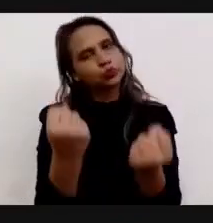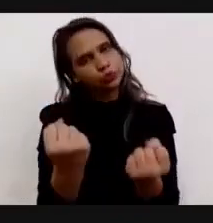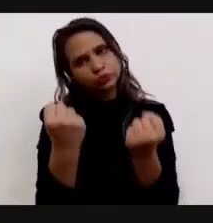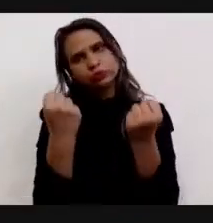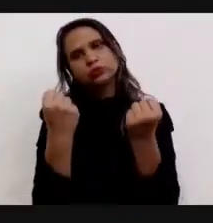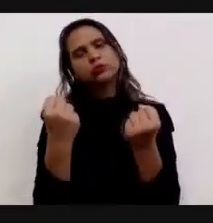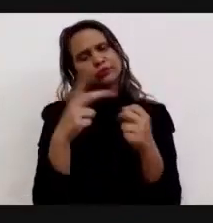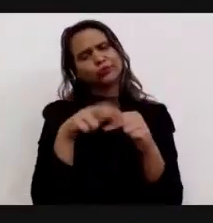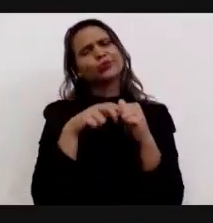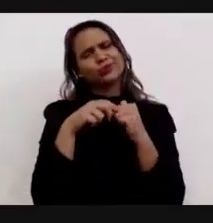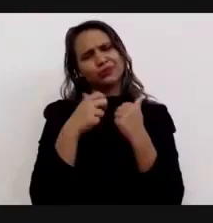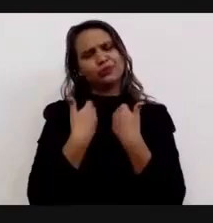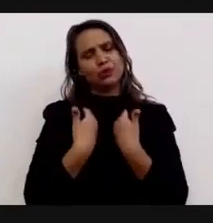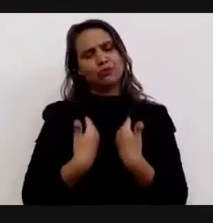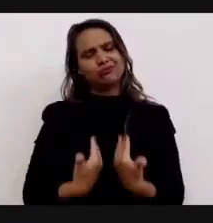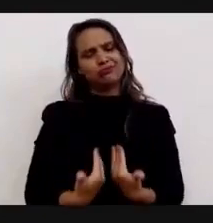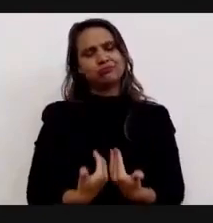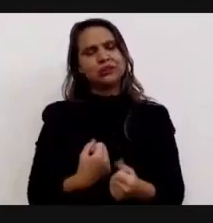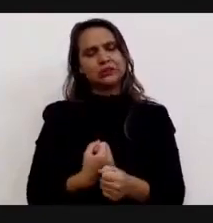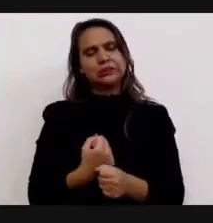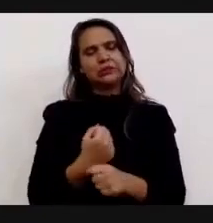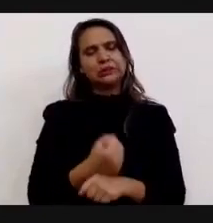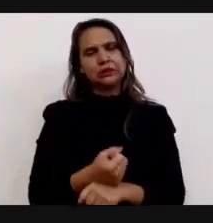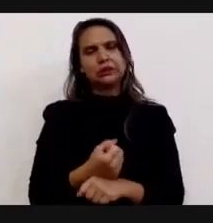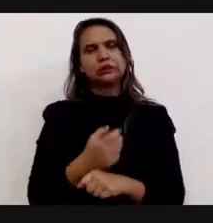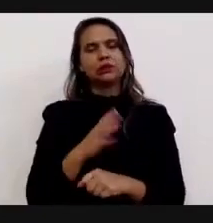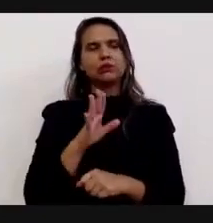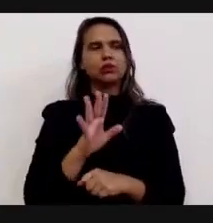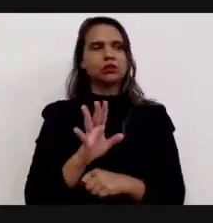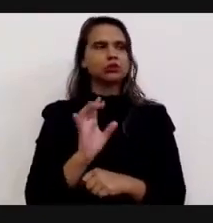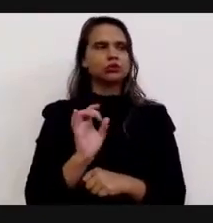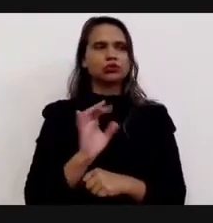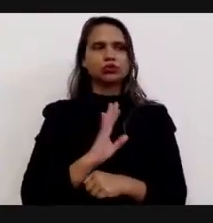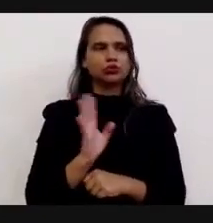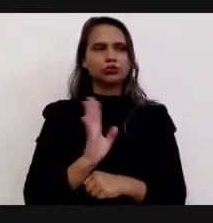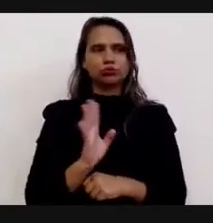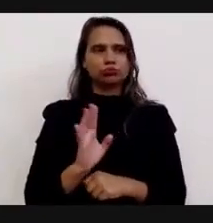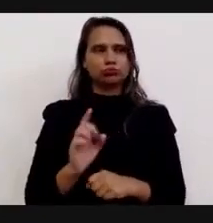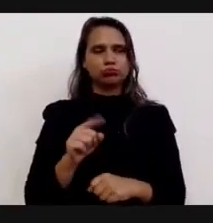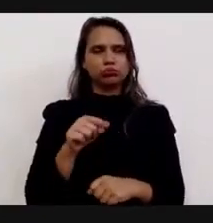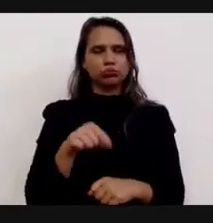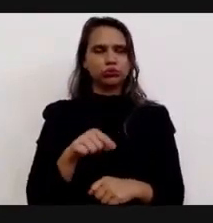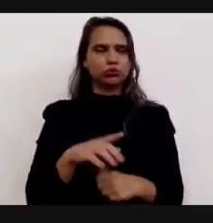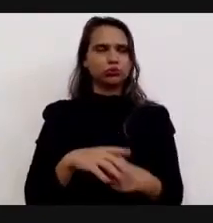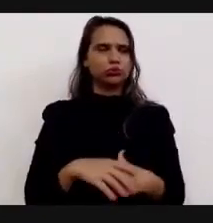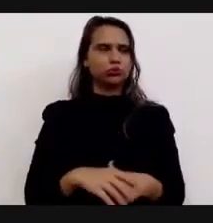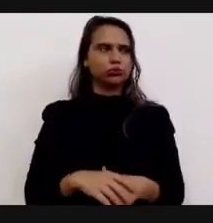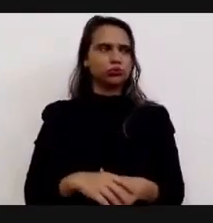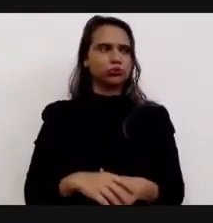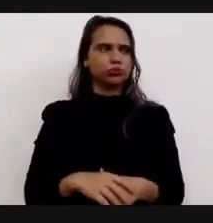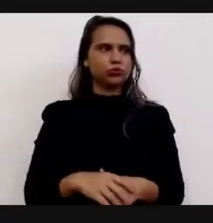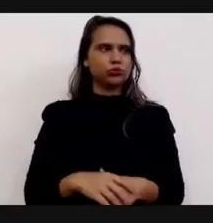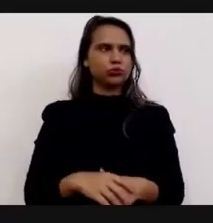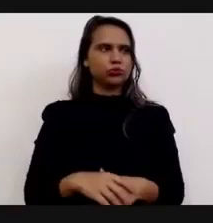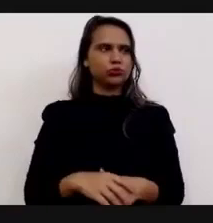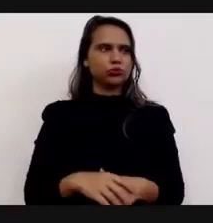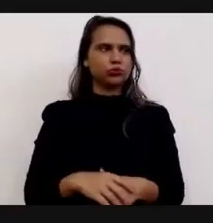isso acaba desgastando. Então, eu acredito que seja isso. Tem